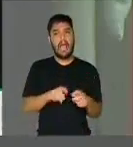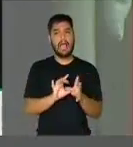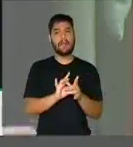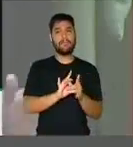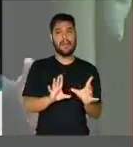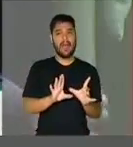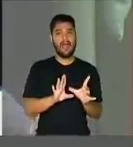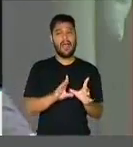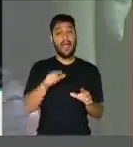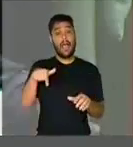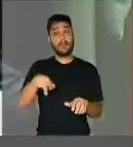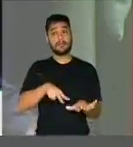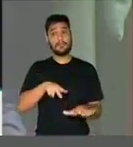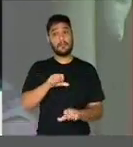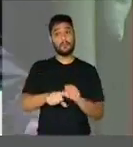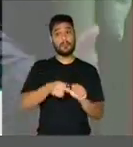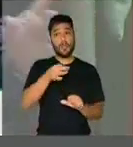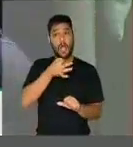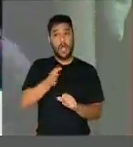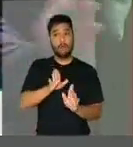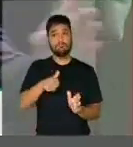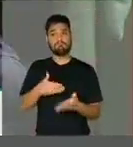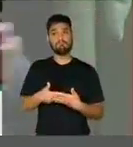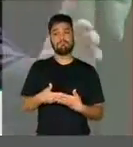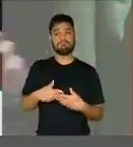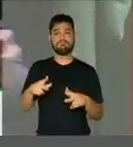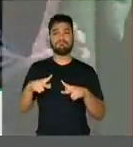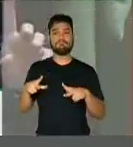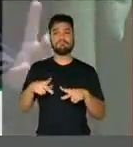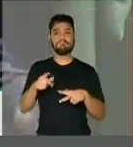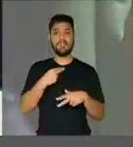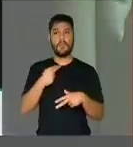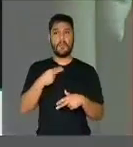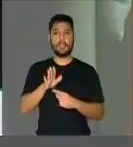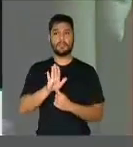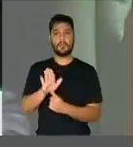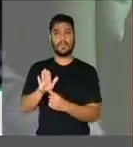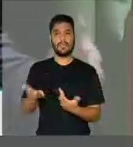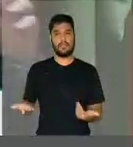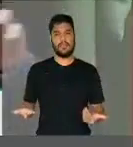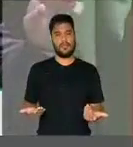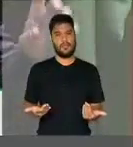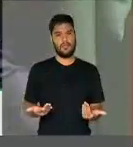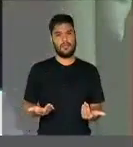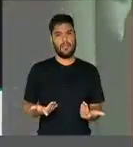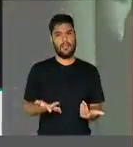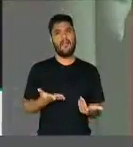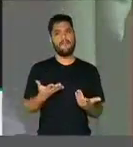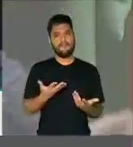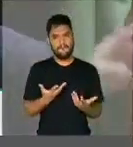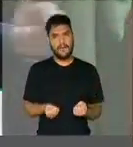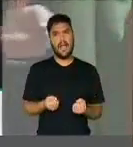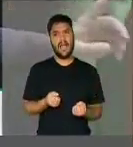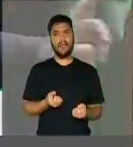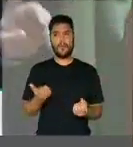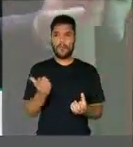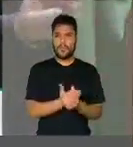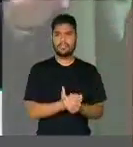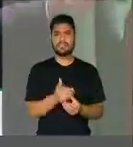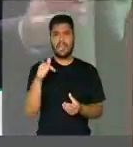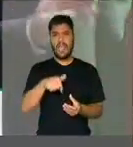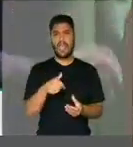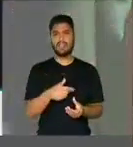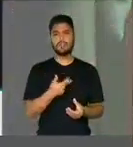semana é o doutor Malzinho. Não vai ter mais quebra de sigilo. Vamos recorrer. Não vamos